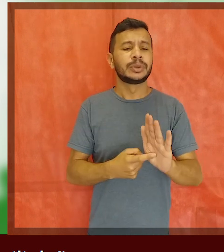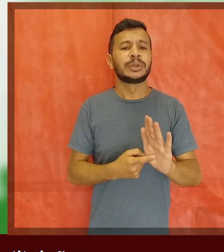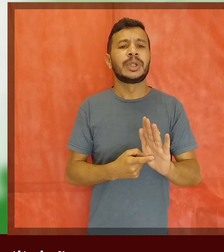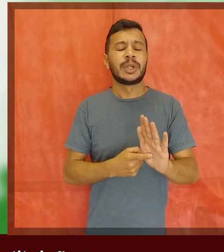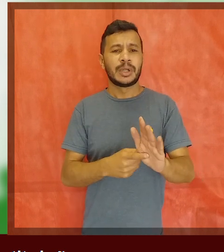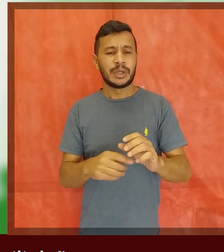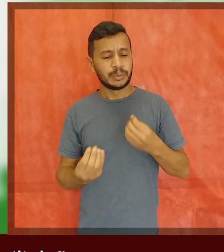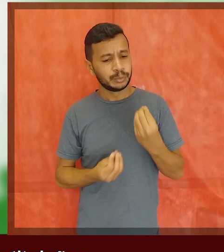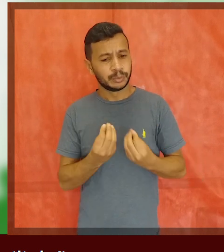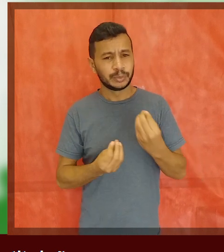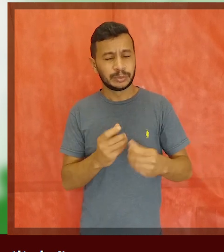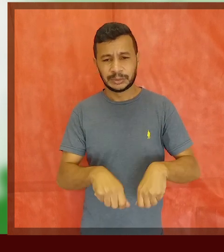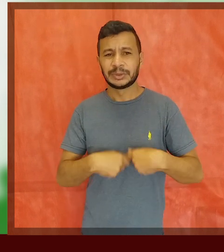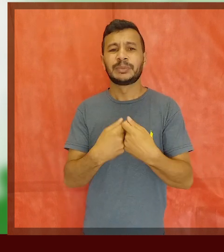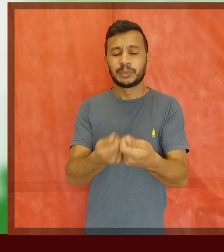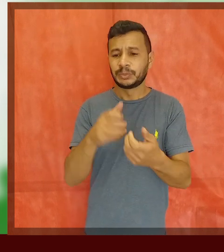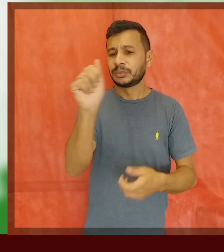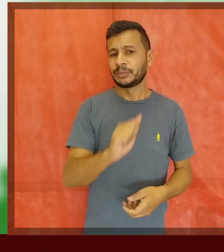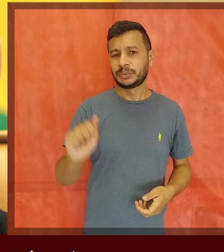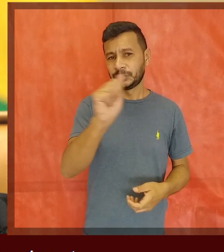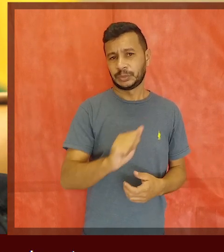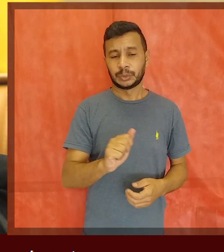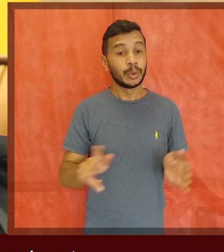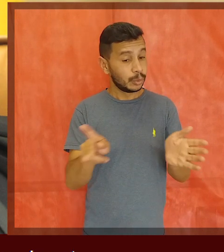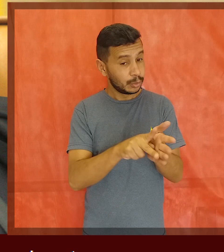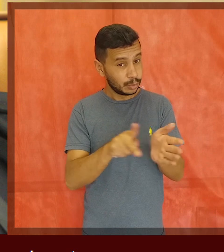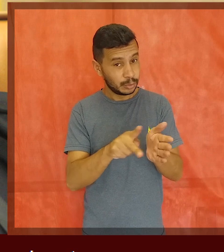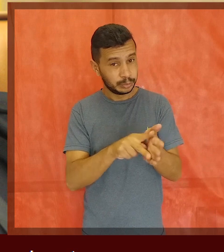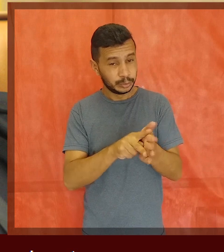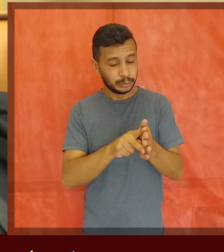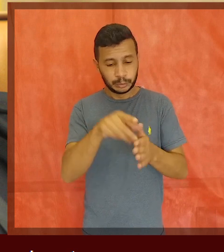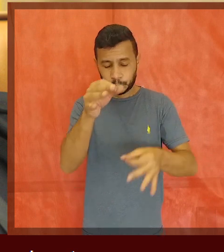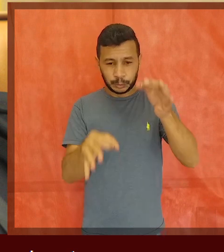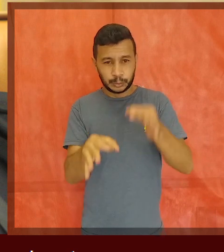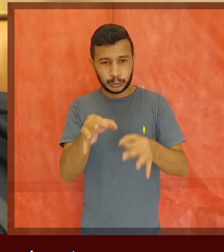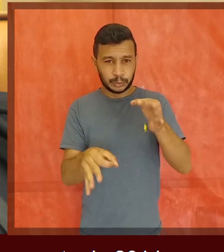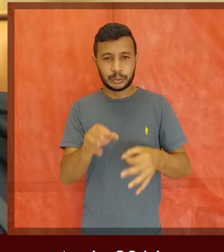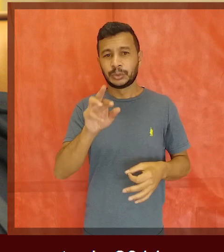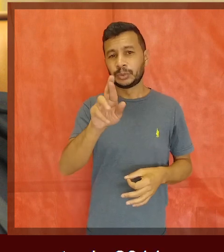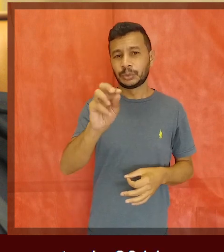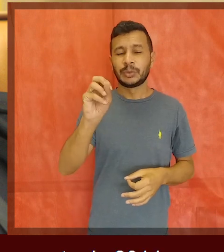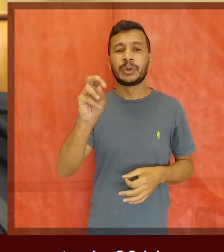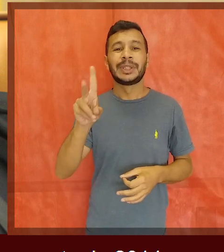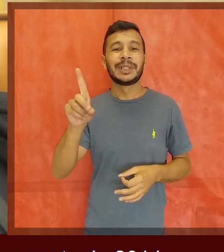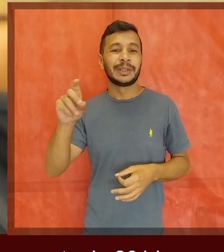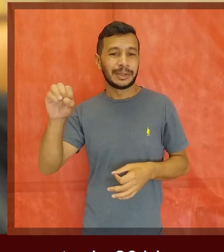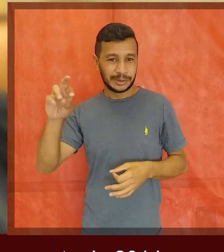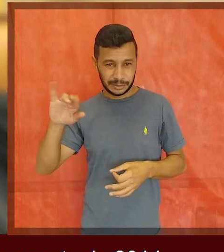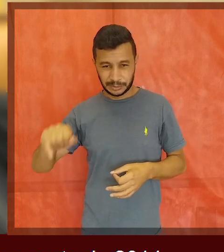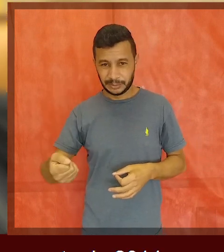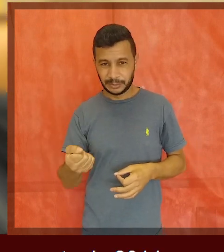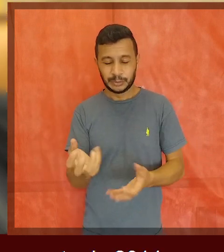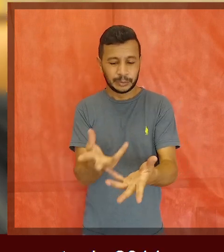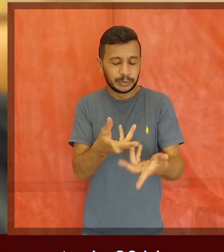e encaminha as instituições. O próprio Procurador-Geral da República, Rodrigo Janot, recebeu o sindicato para